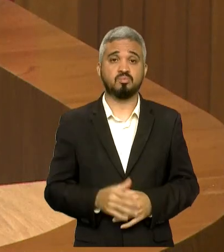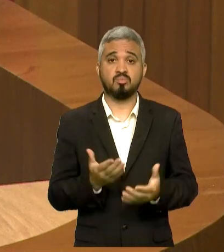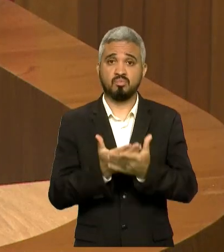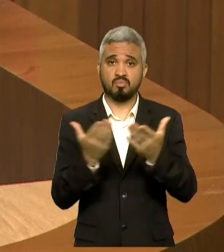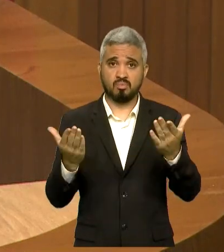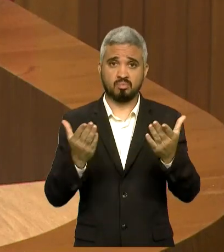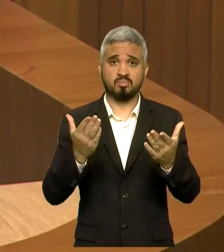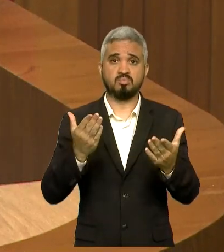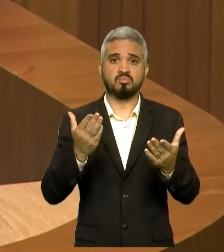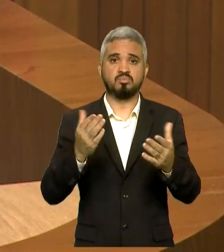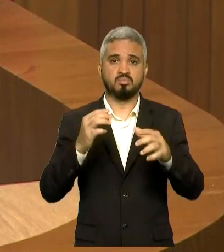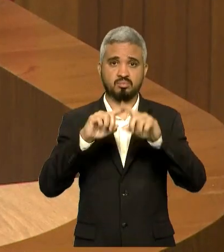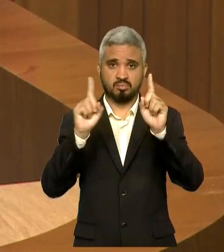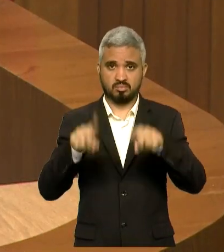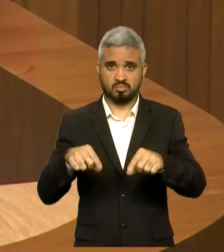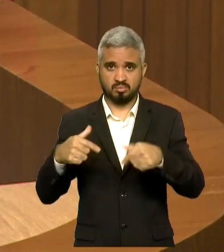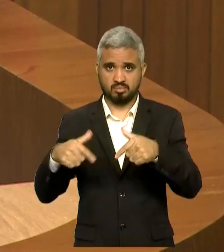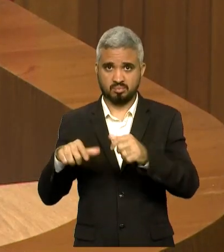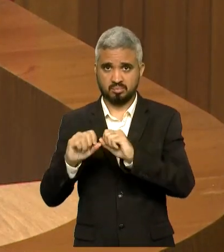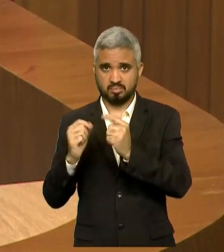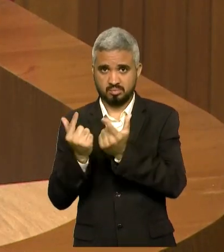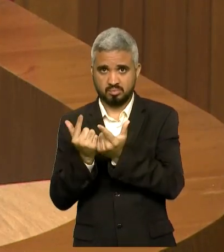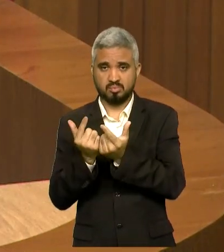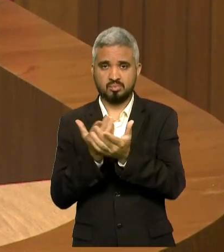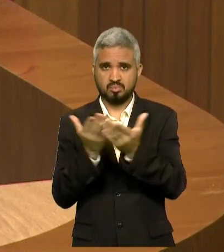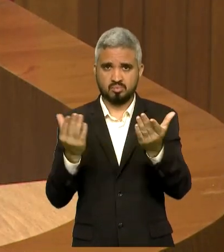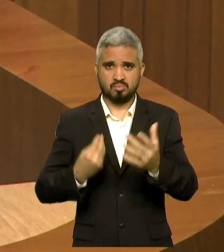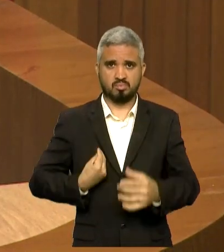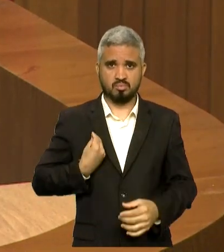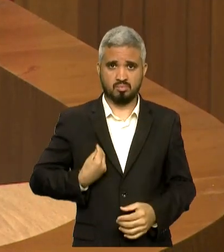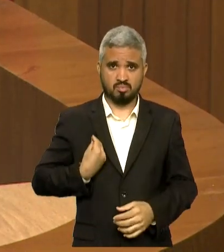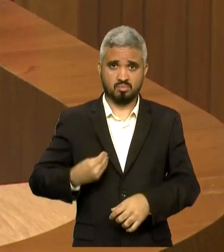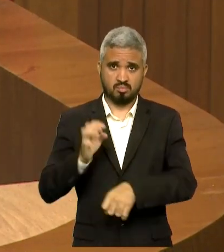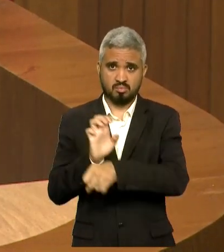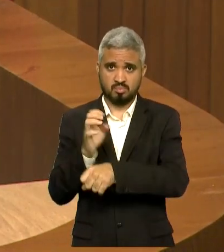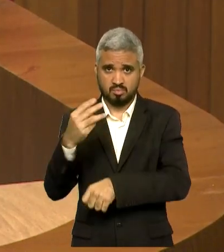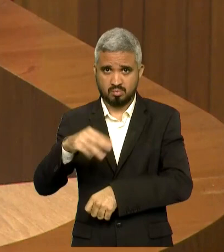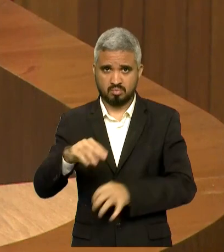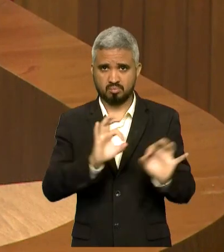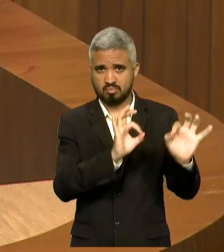da casa, cidadãos e cidadãs do Maranhão que nos acompanham pelas redes